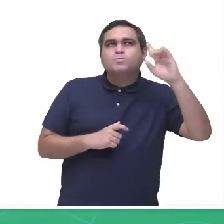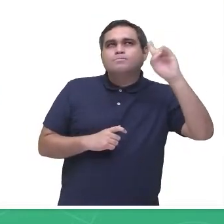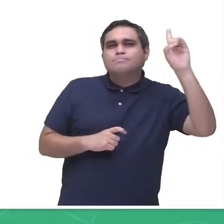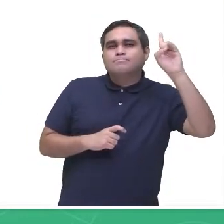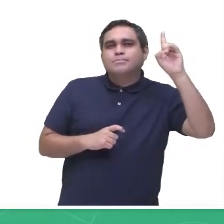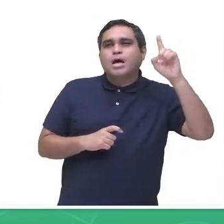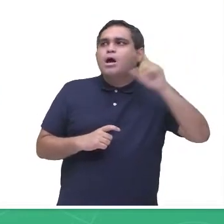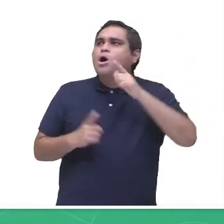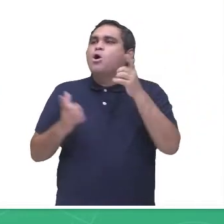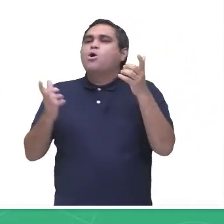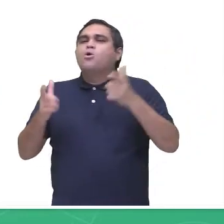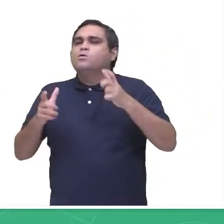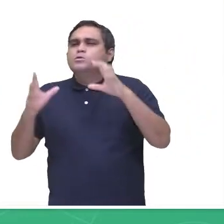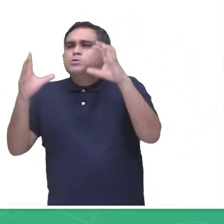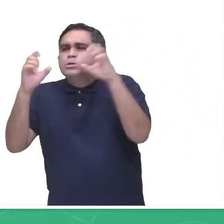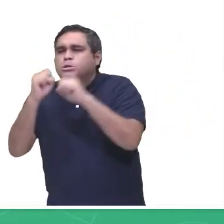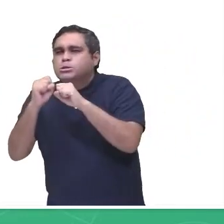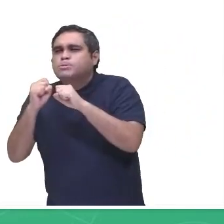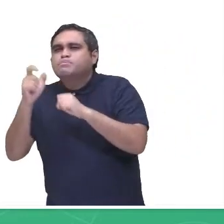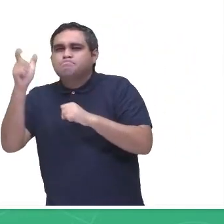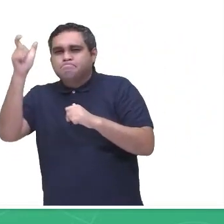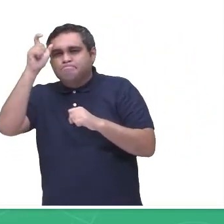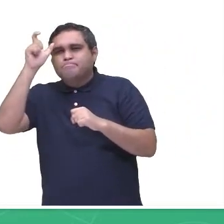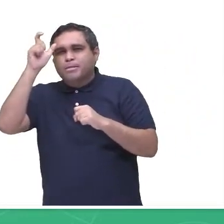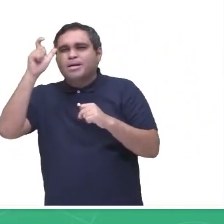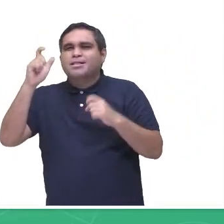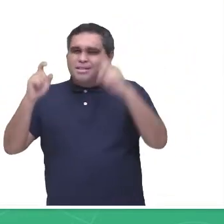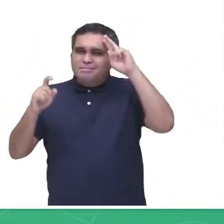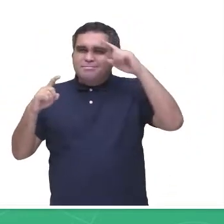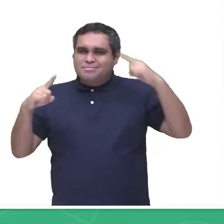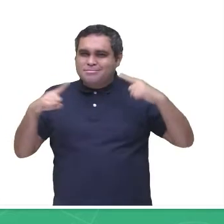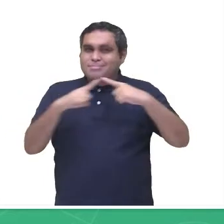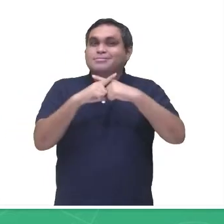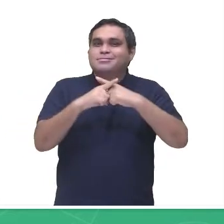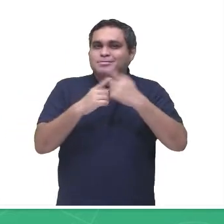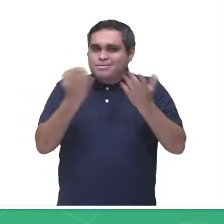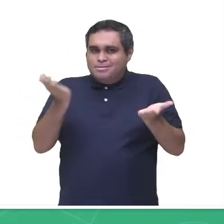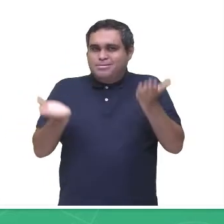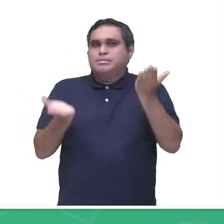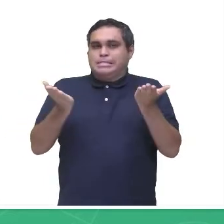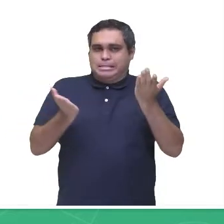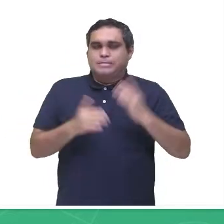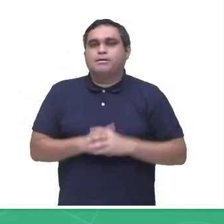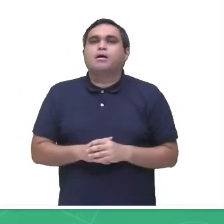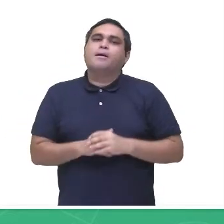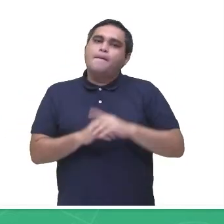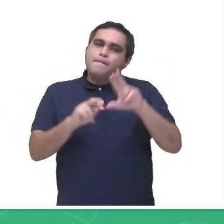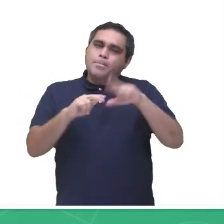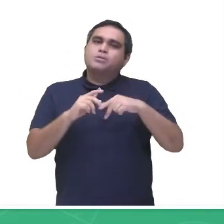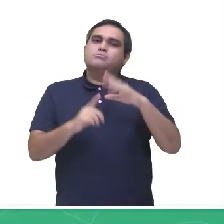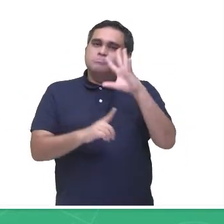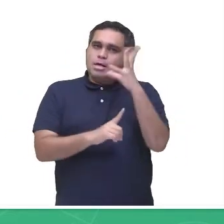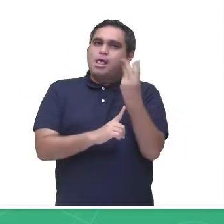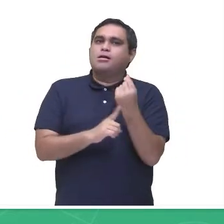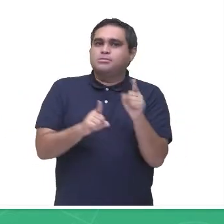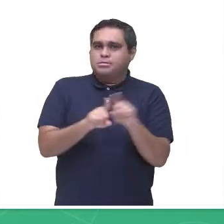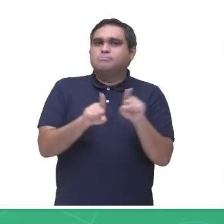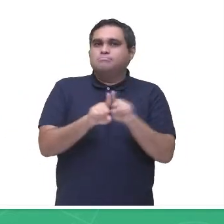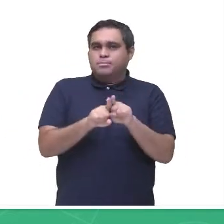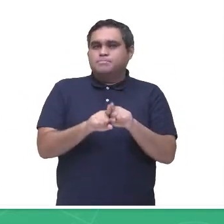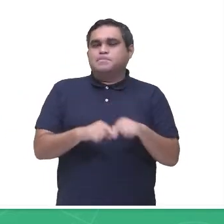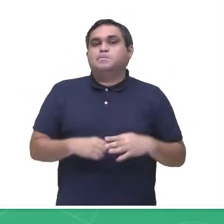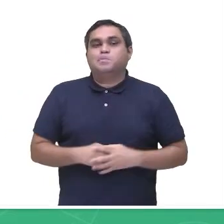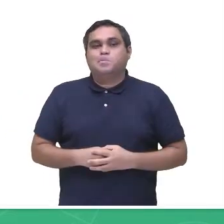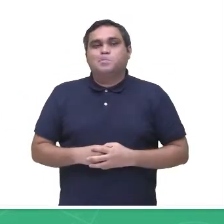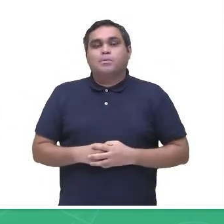está presente também no interior da arquitetura, o que também vai estar presente nas pinturas. Vamos continuar. E aí diz o